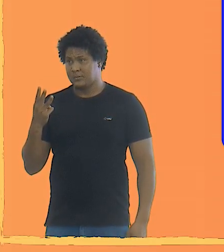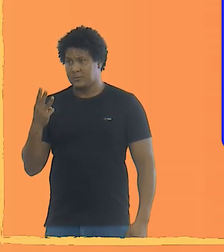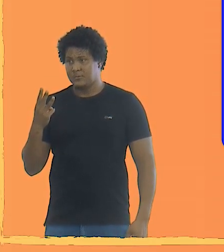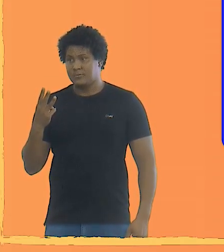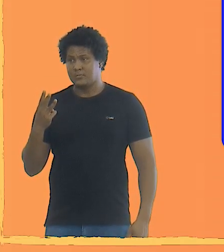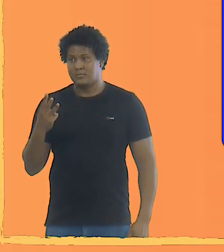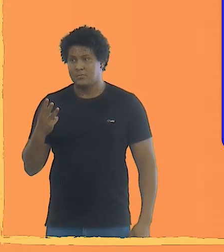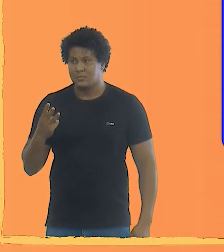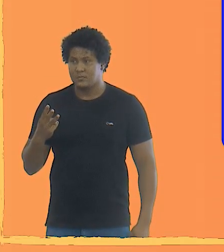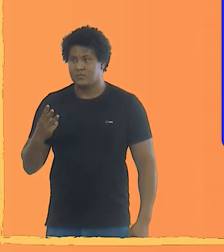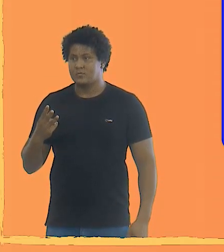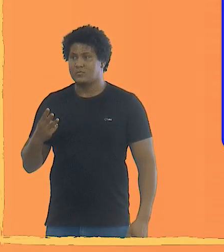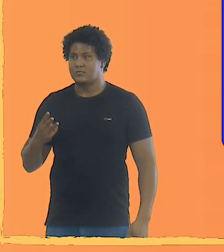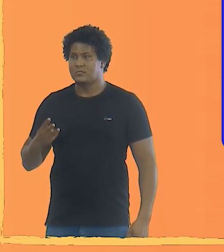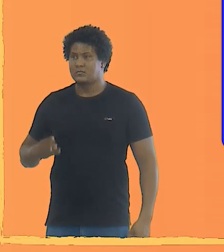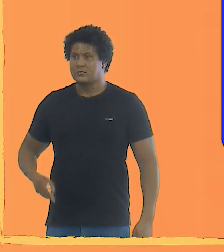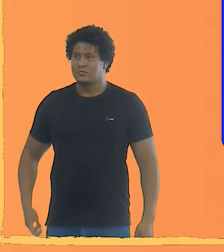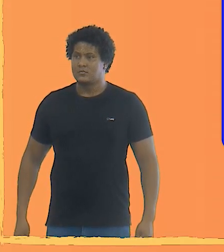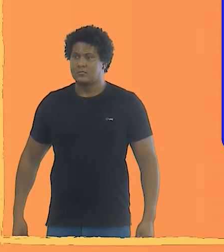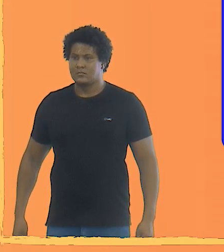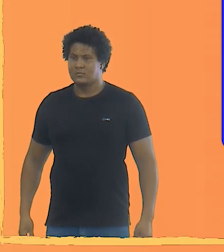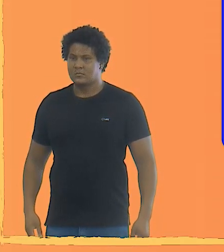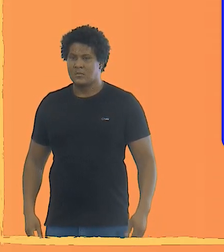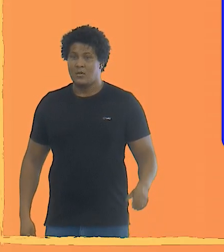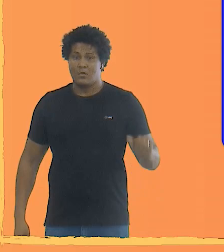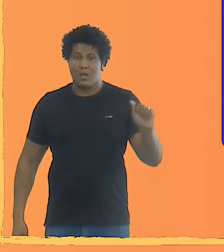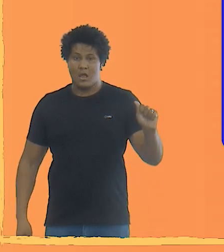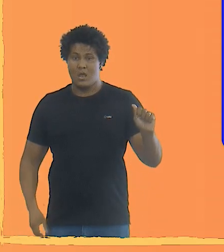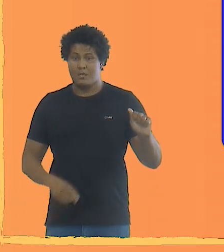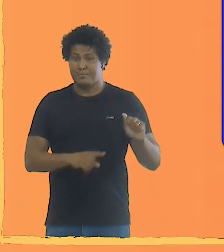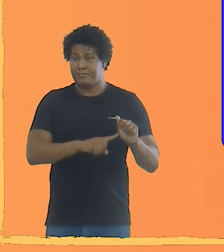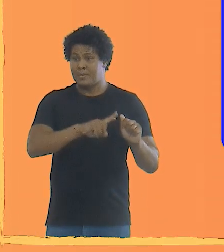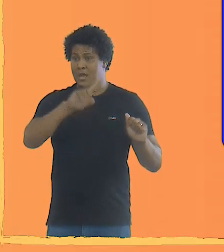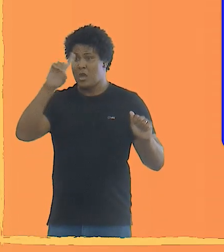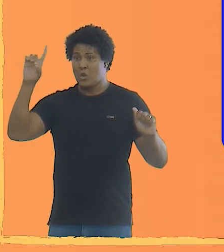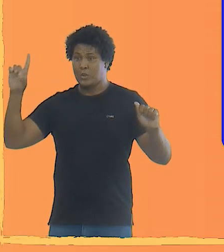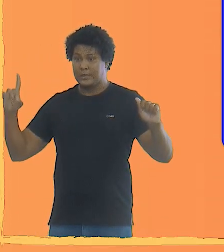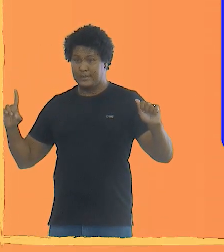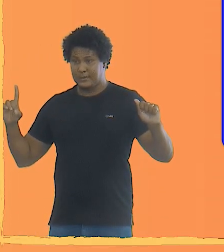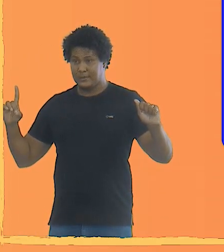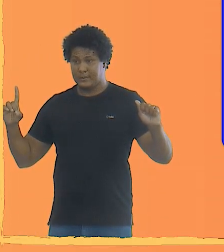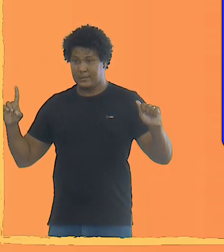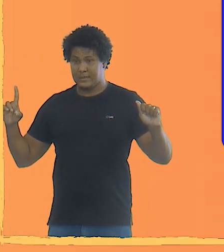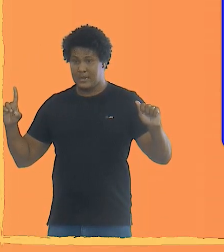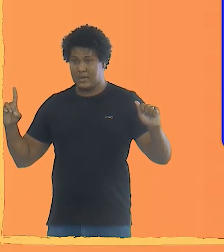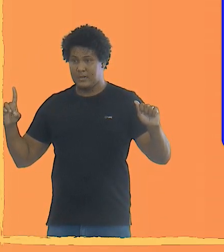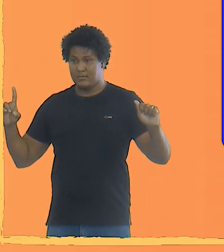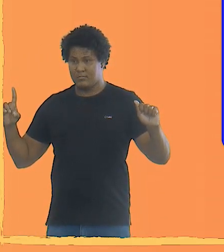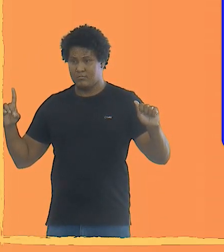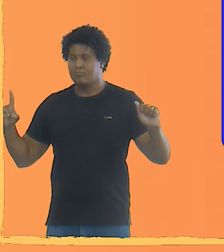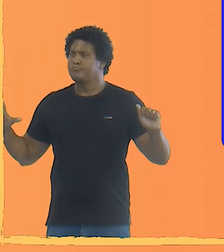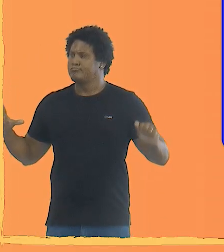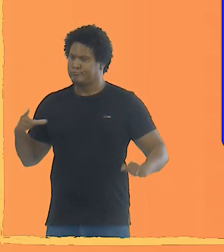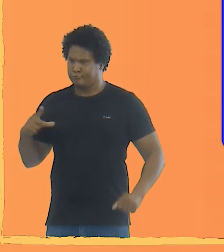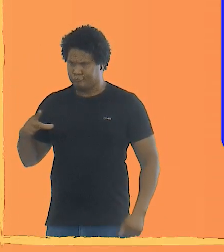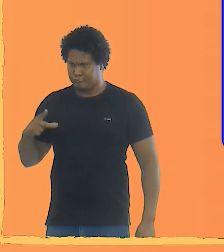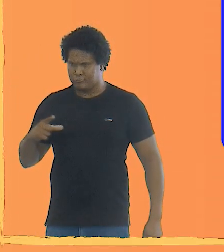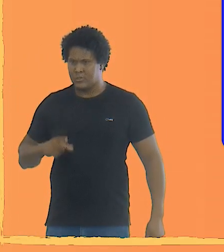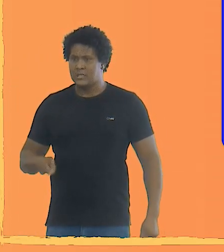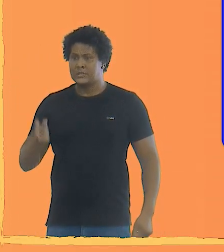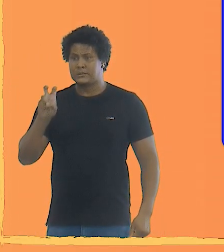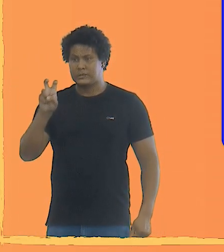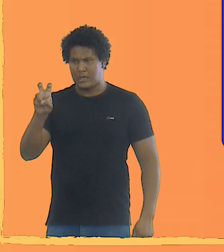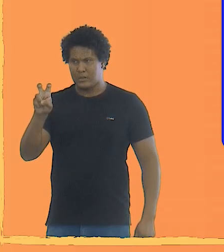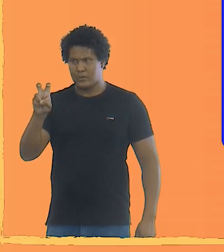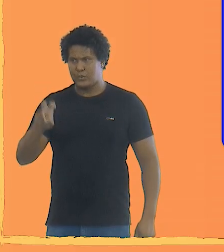Existe ligação do A para o D? Existe ligação do terminal A para o terminal D. São 5